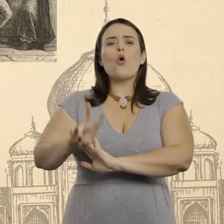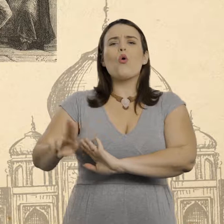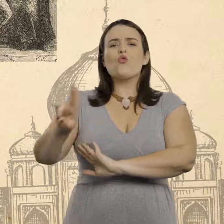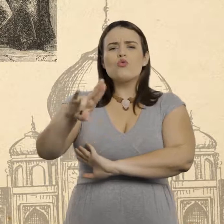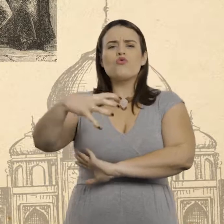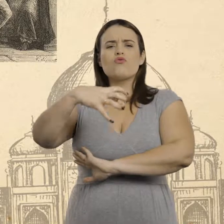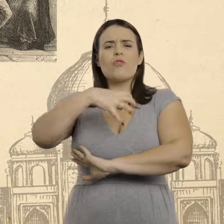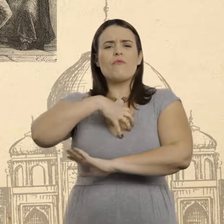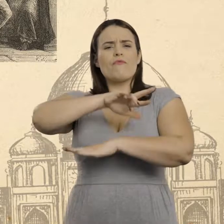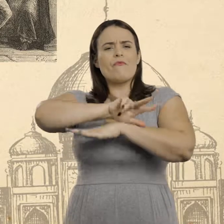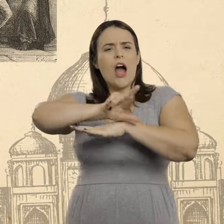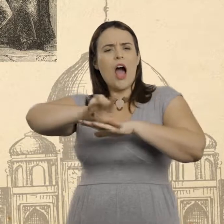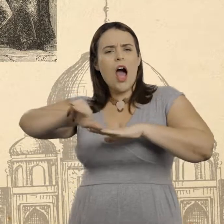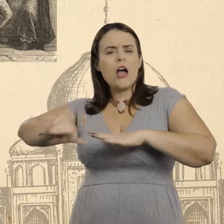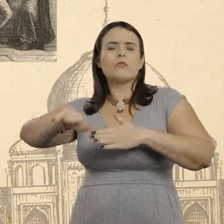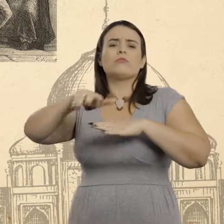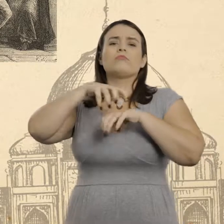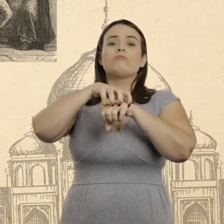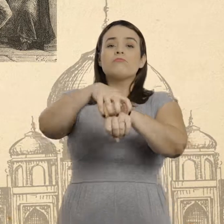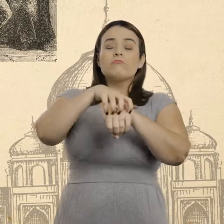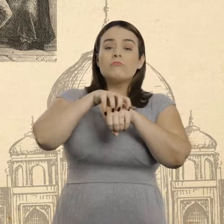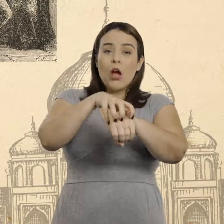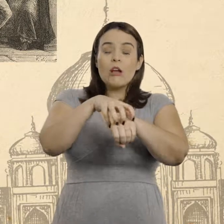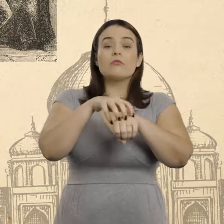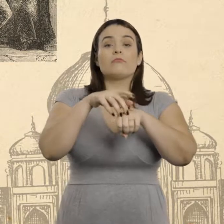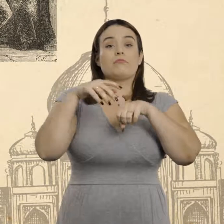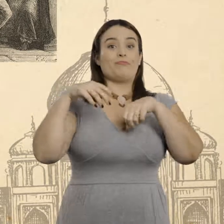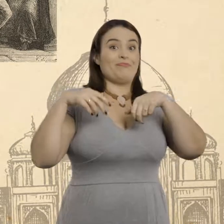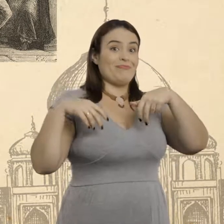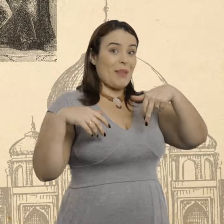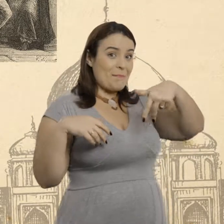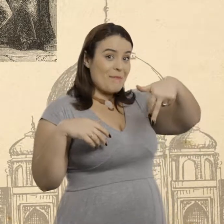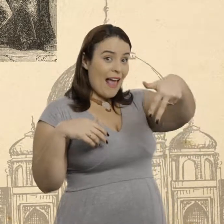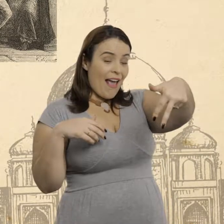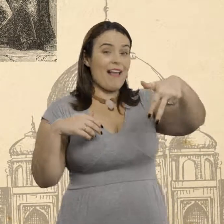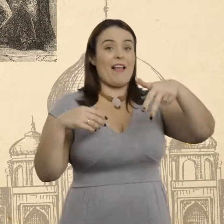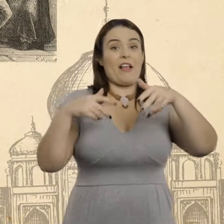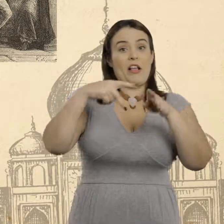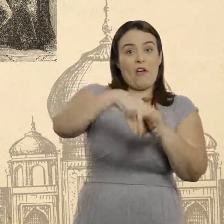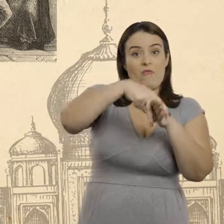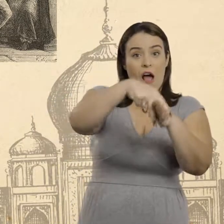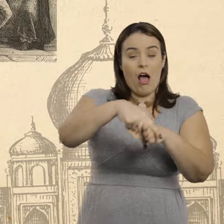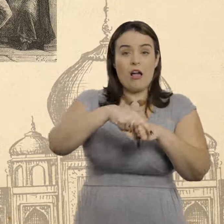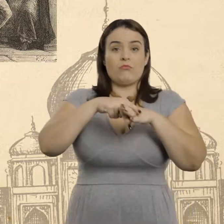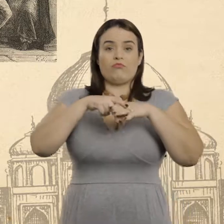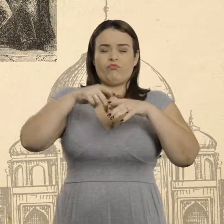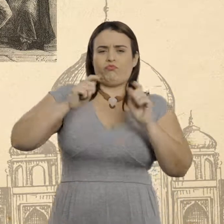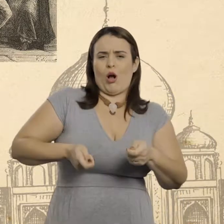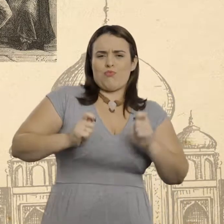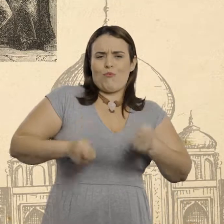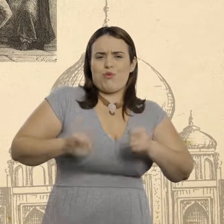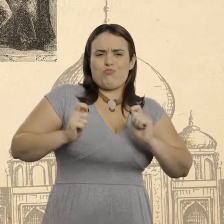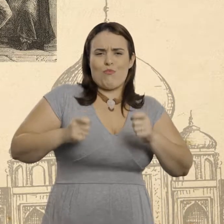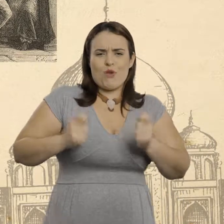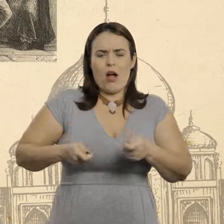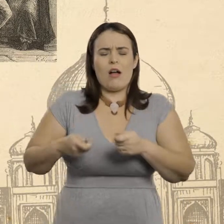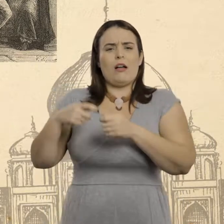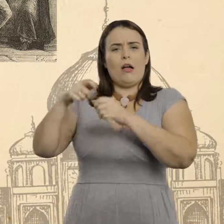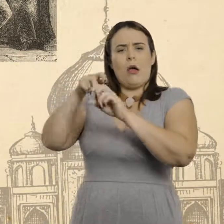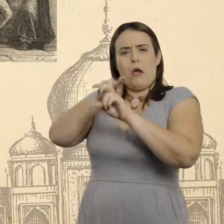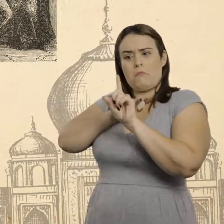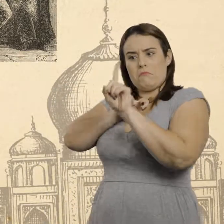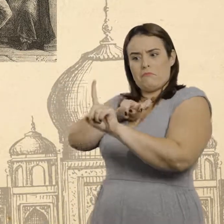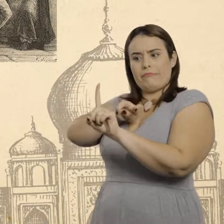meios de transporte para viajar. Elas iam a pé, a cavalo, de carroça, de carrinho de mão, nas costas de um